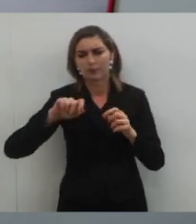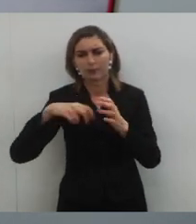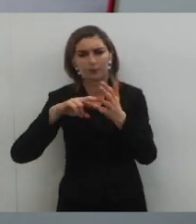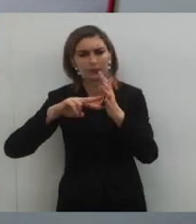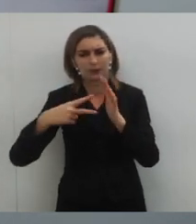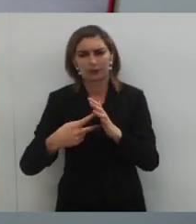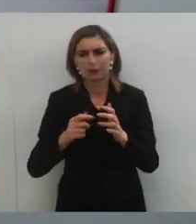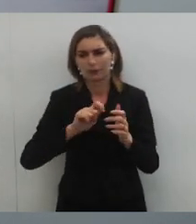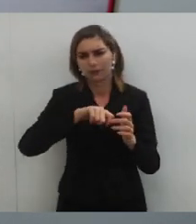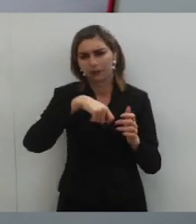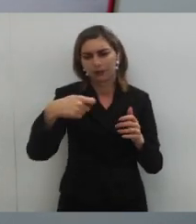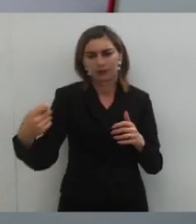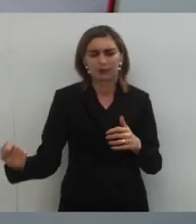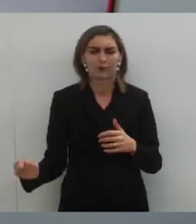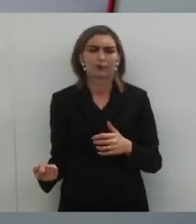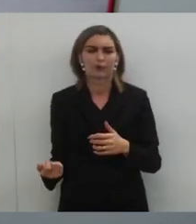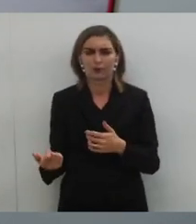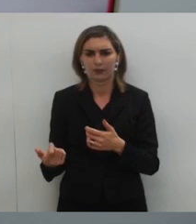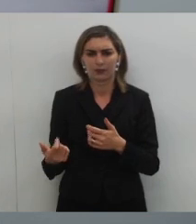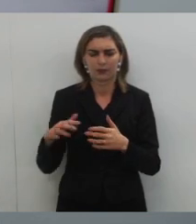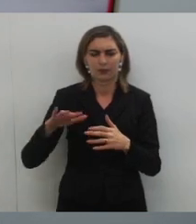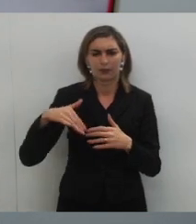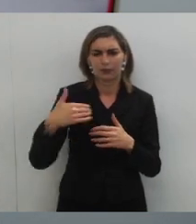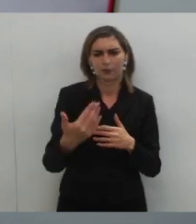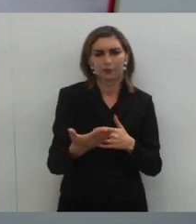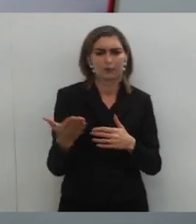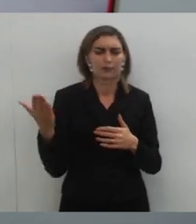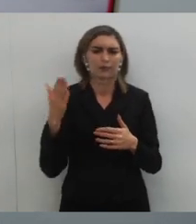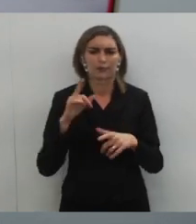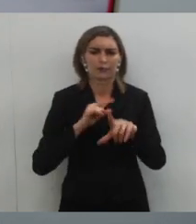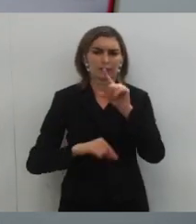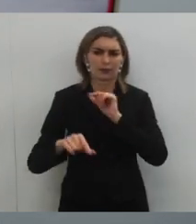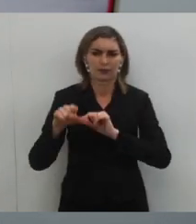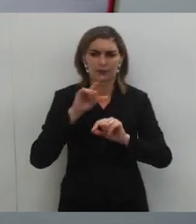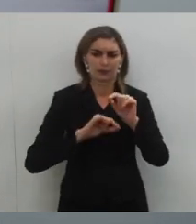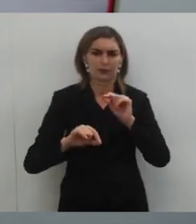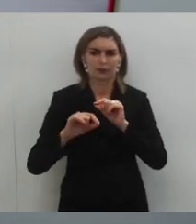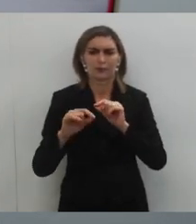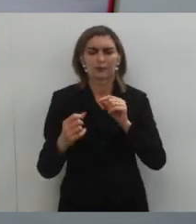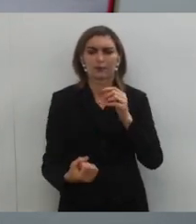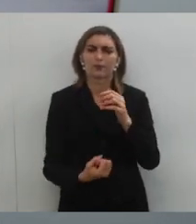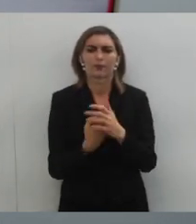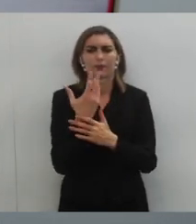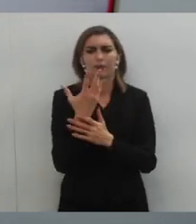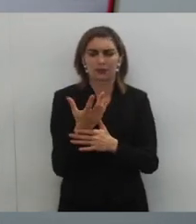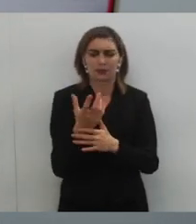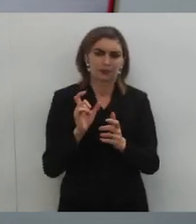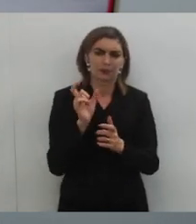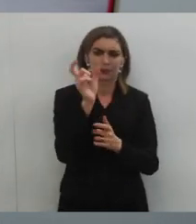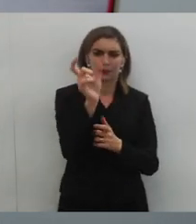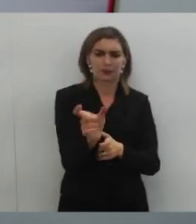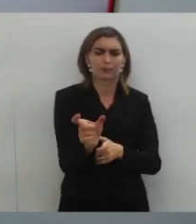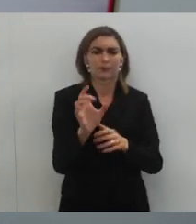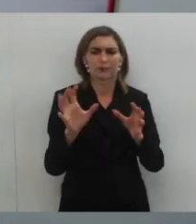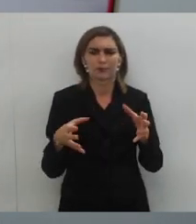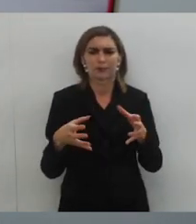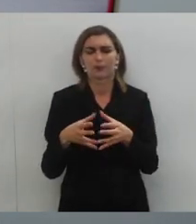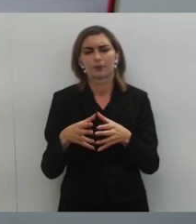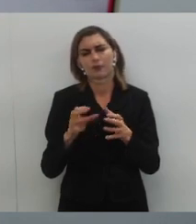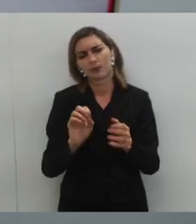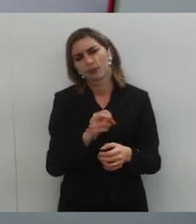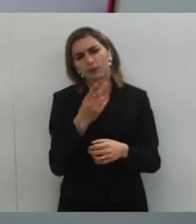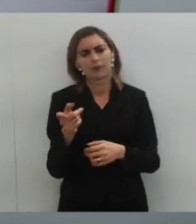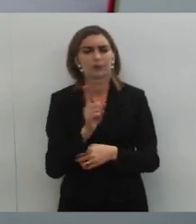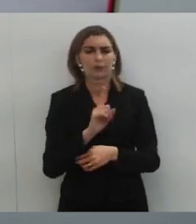que são produzidos através dessas escolhas, né? Em aparecer uma palavra ou conjunto de palavras